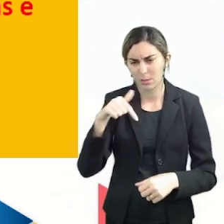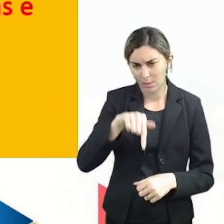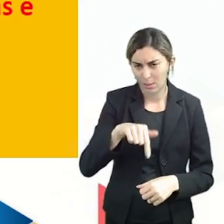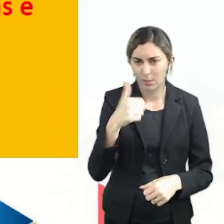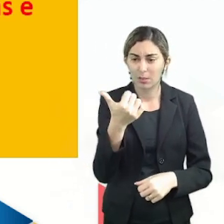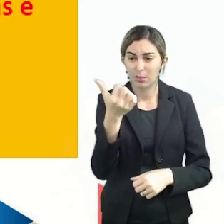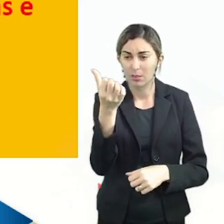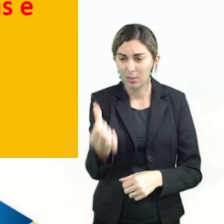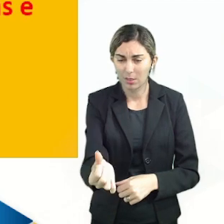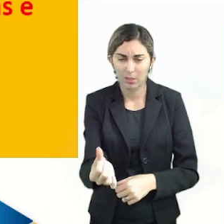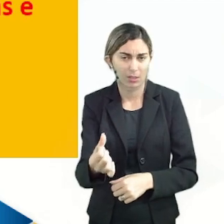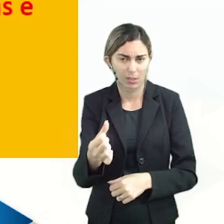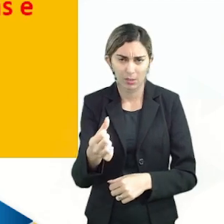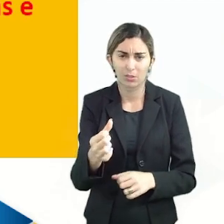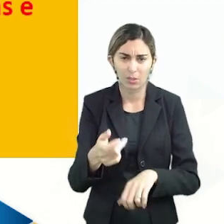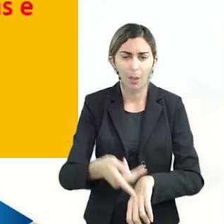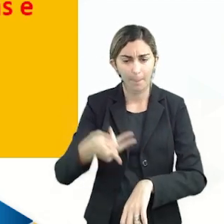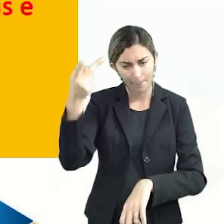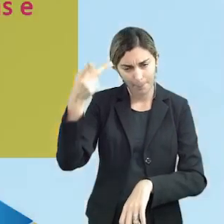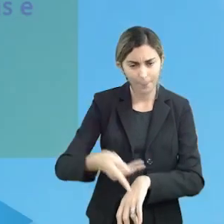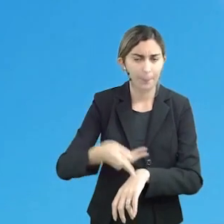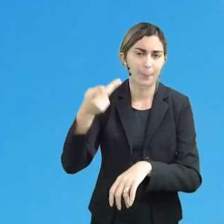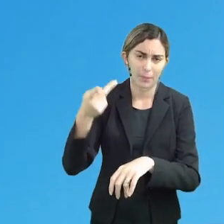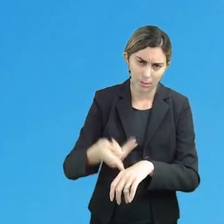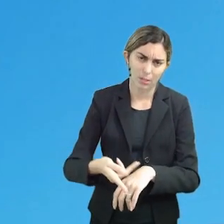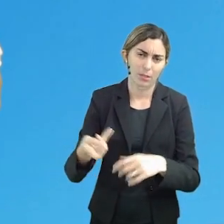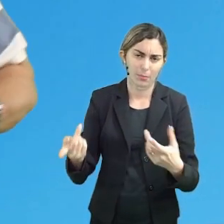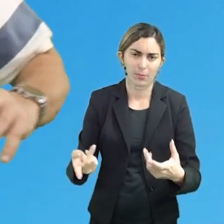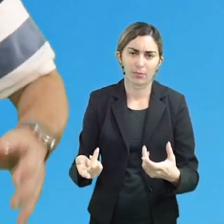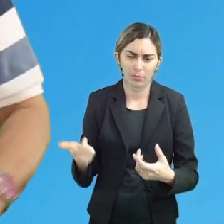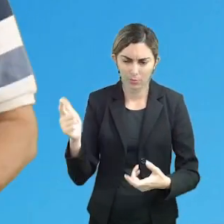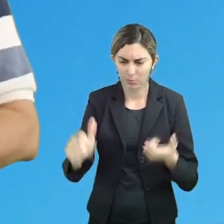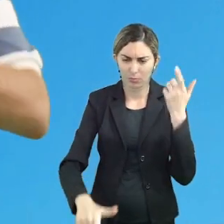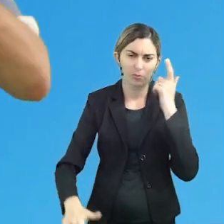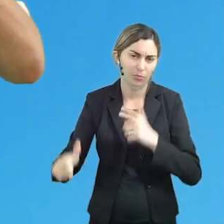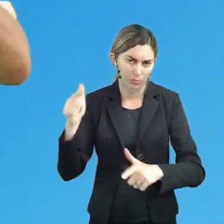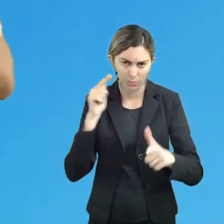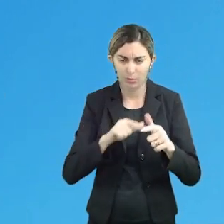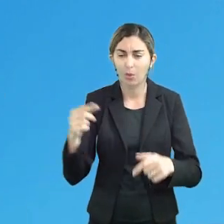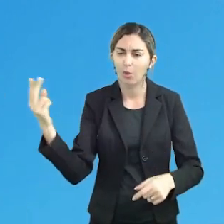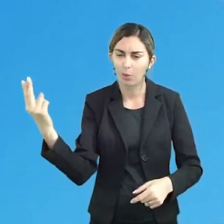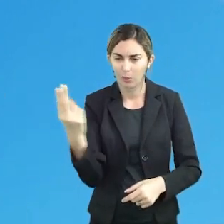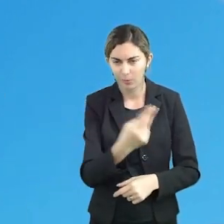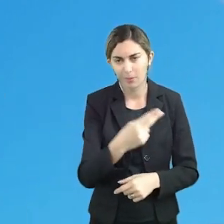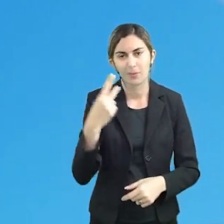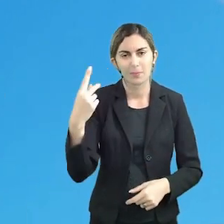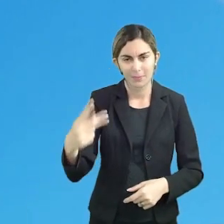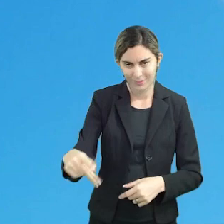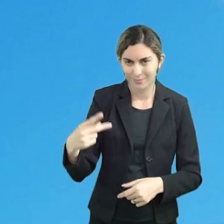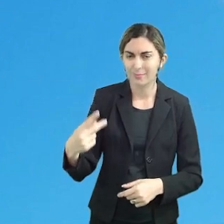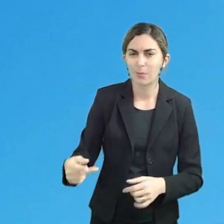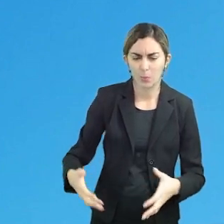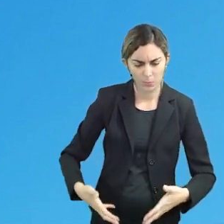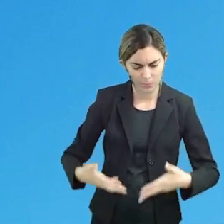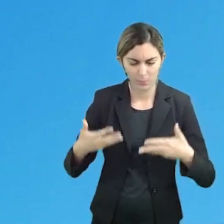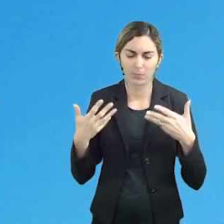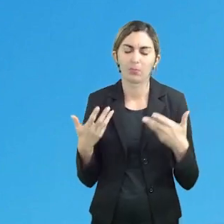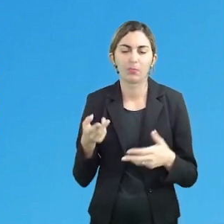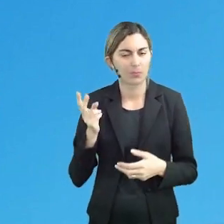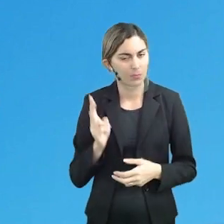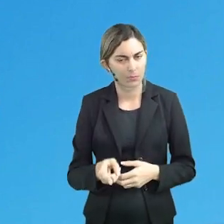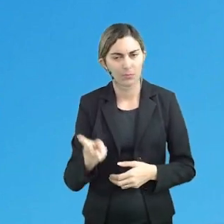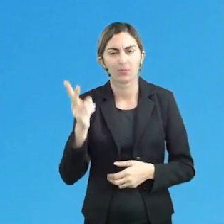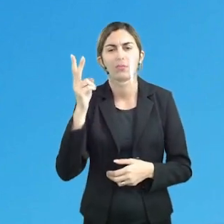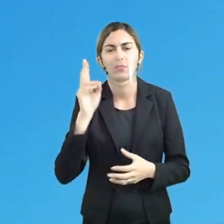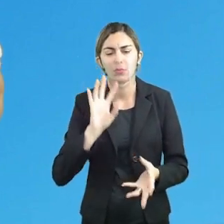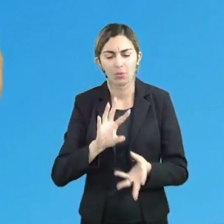716 títulos de homenagens e condecorações. Olha aí, um nome de expressividade. Lembrando sempre que o